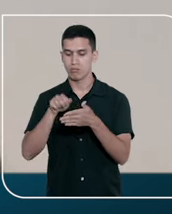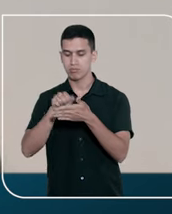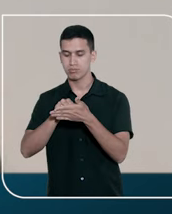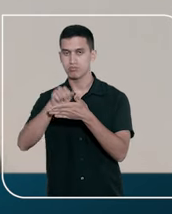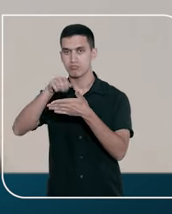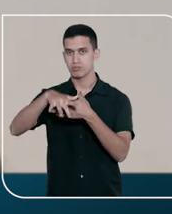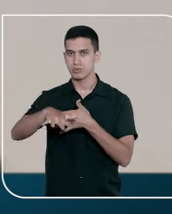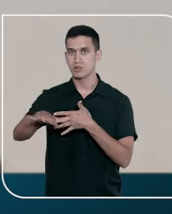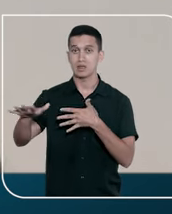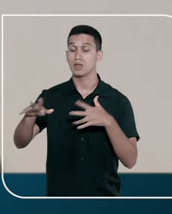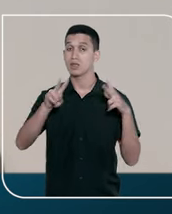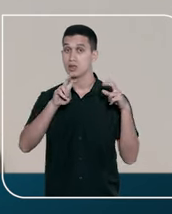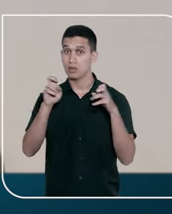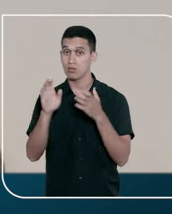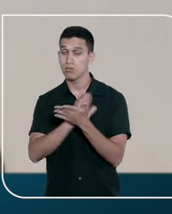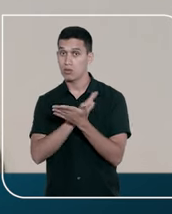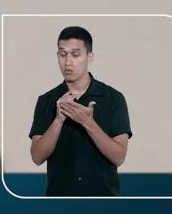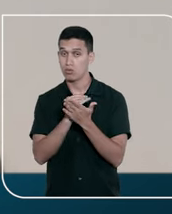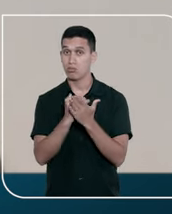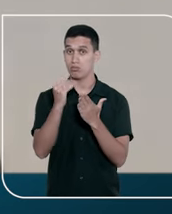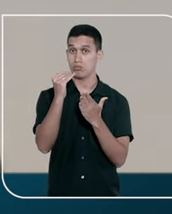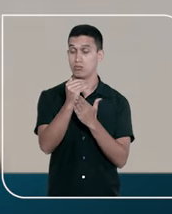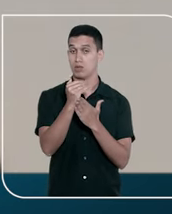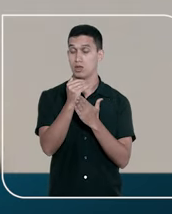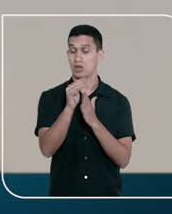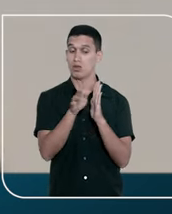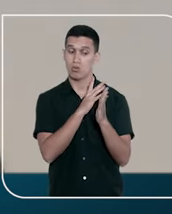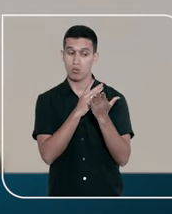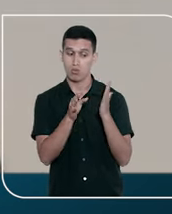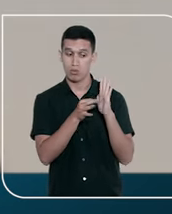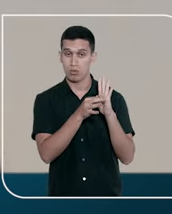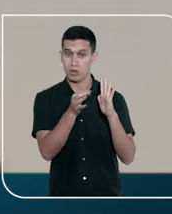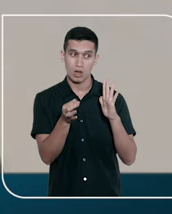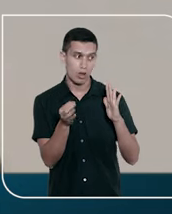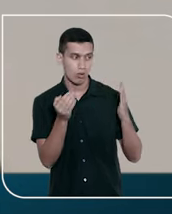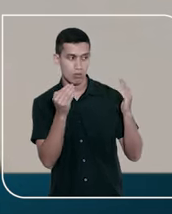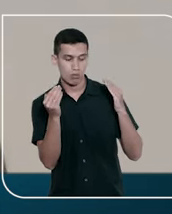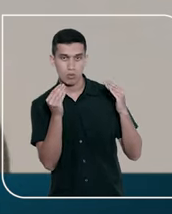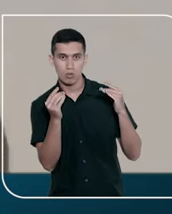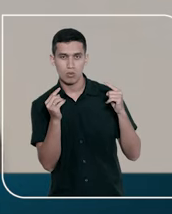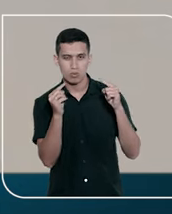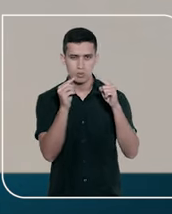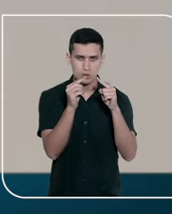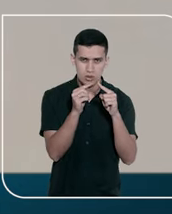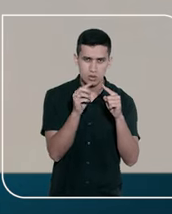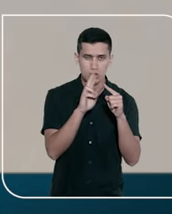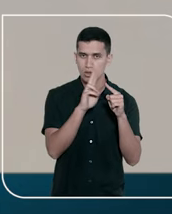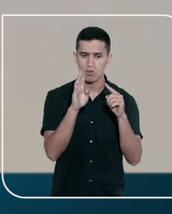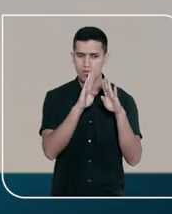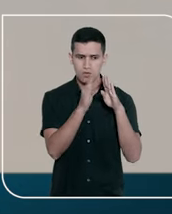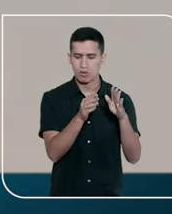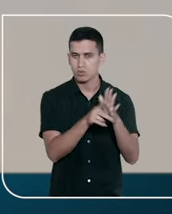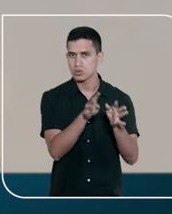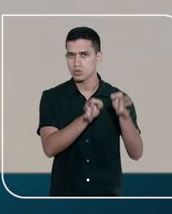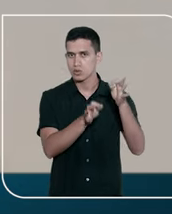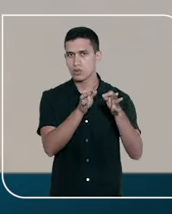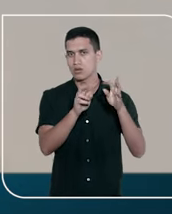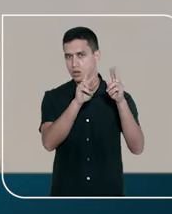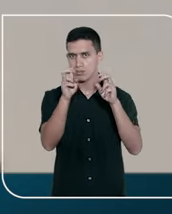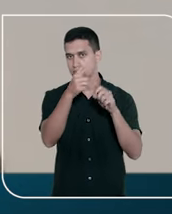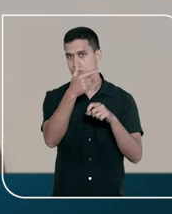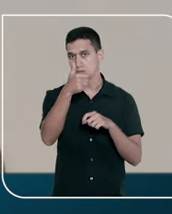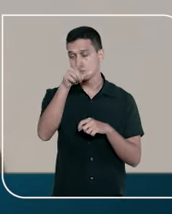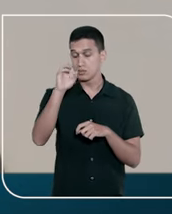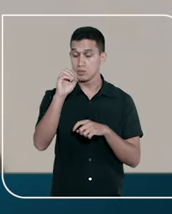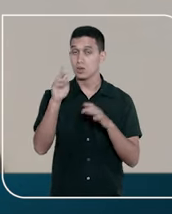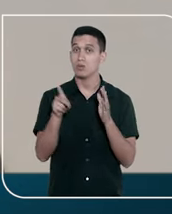partir de comentários alter dicta, comentários que foram paralelos e não objetivo do julgamento do tema 210,